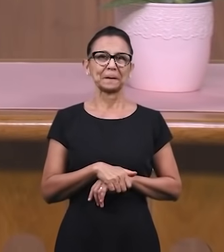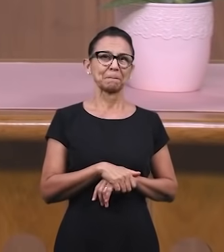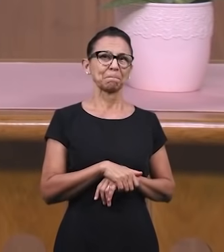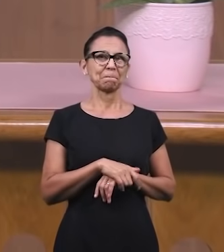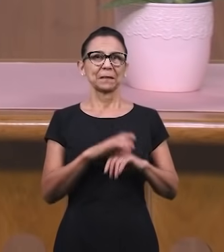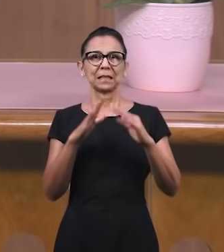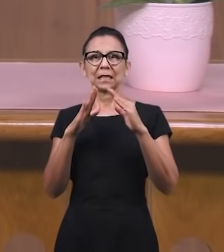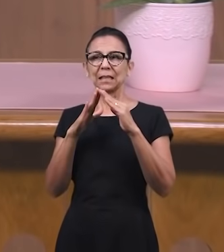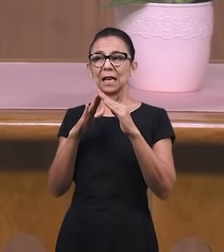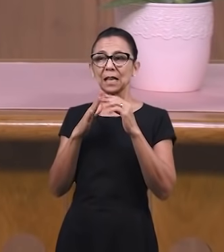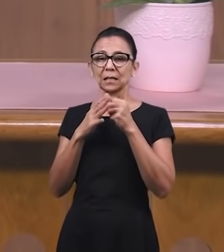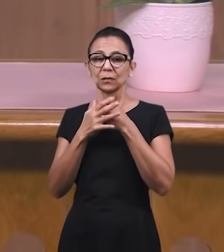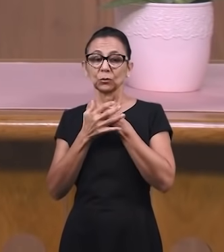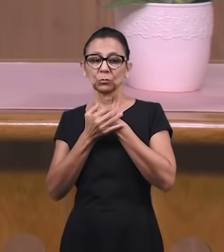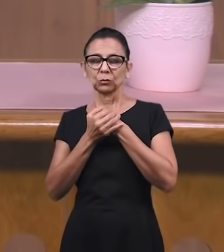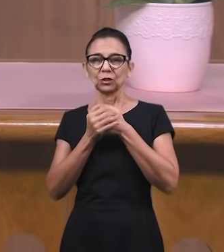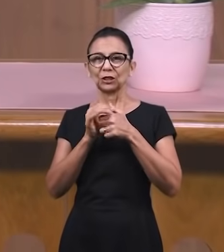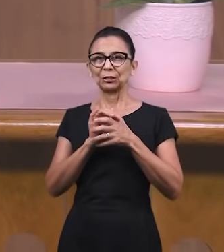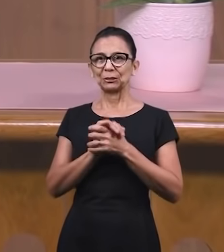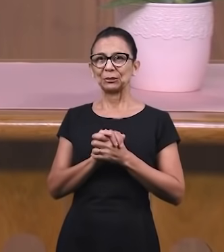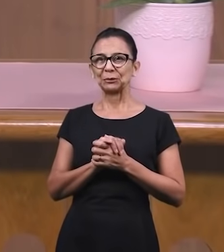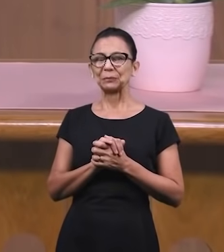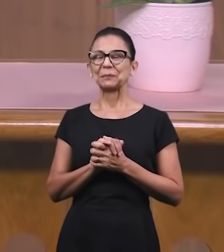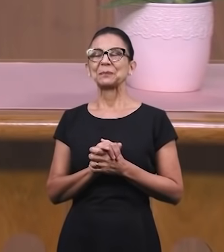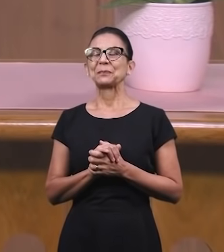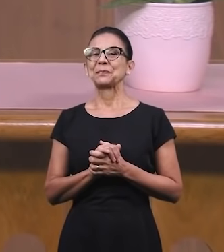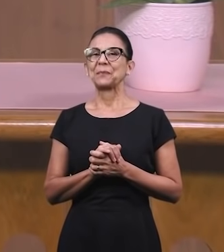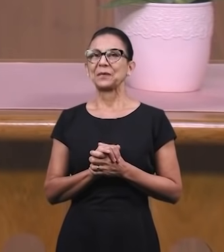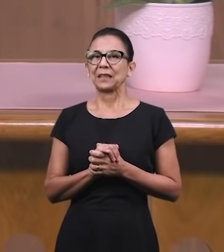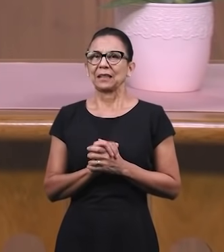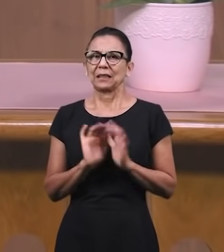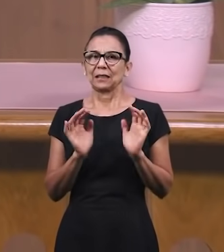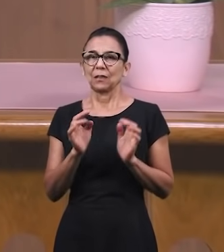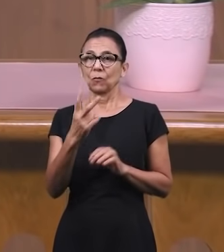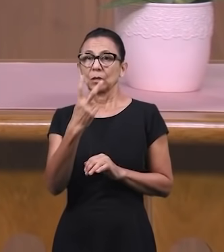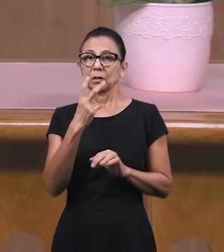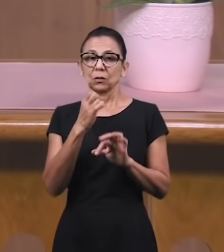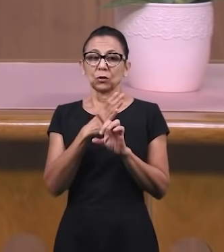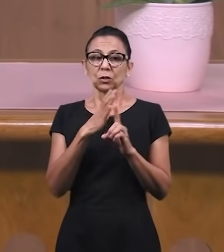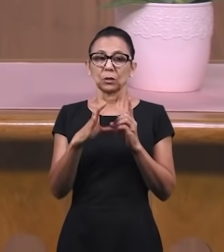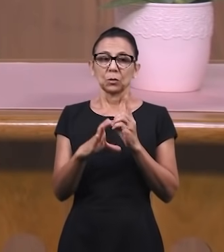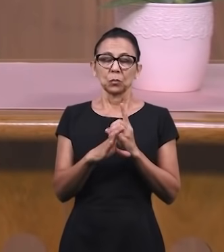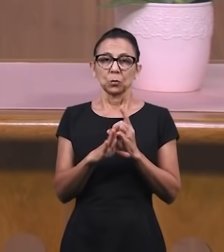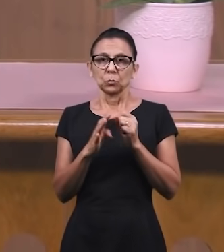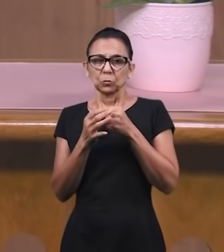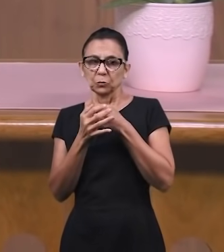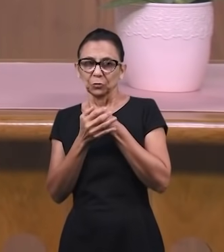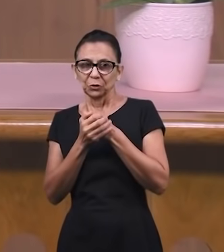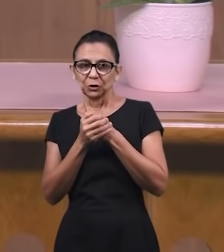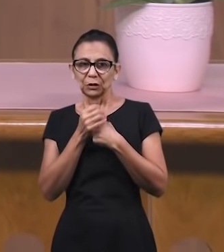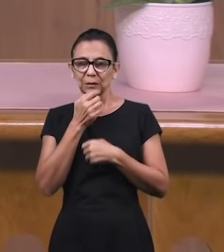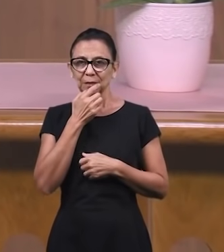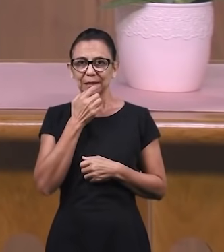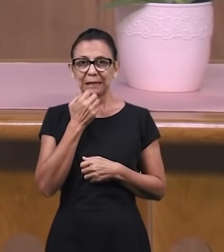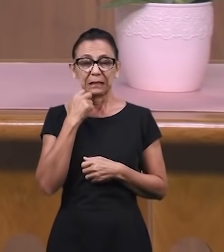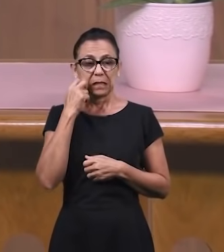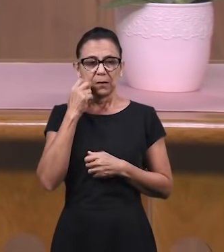confortavelmente escondido na sua figueira brava, Jesus te ama. Ele olhou para Zaqueu e disse: Zaqueu, desce